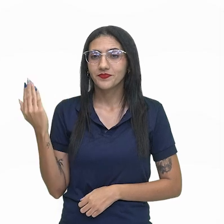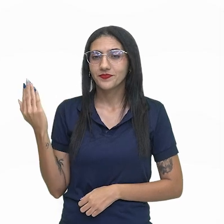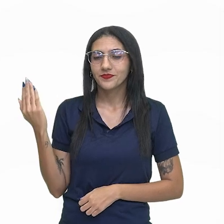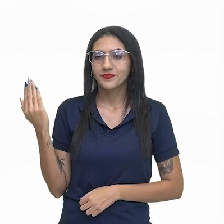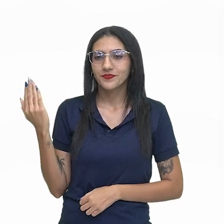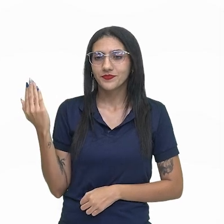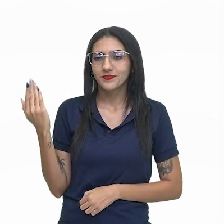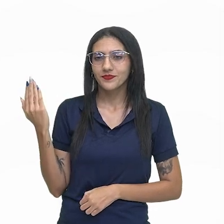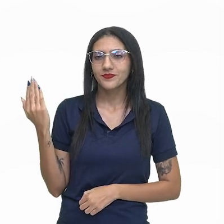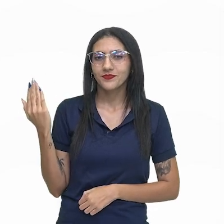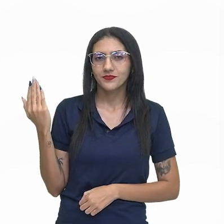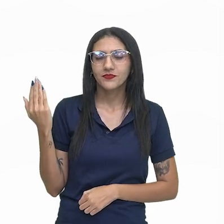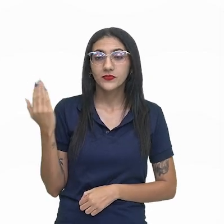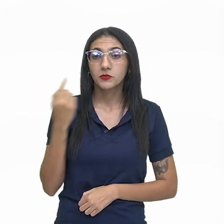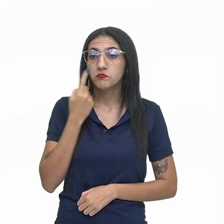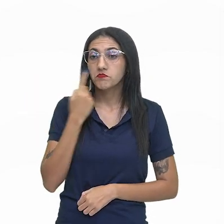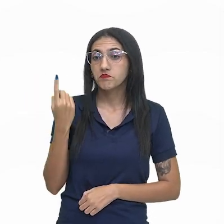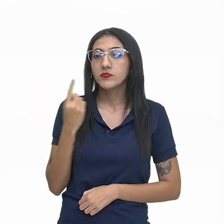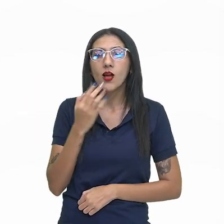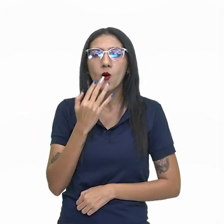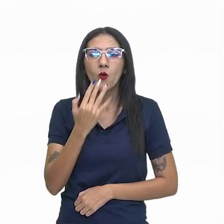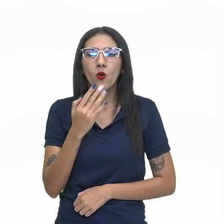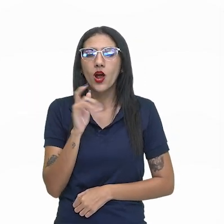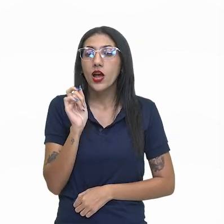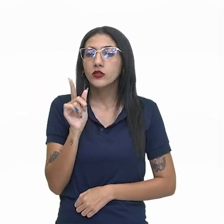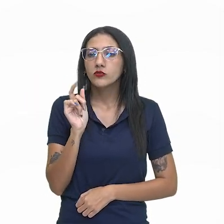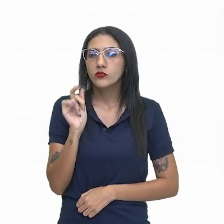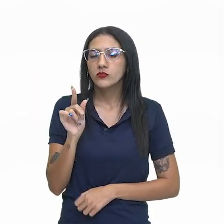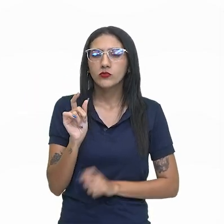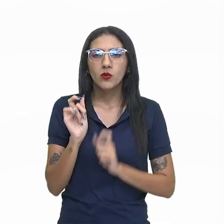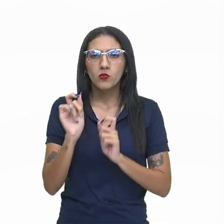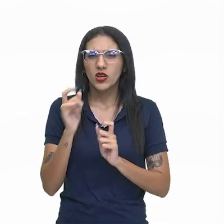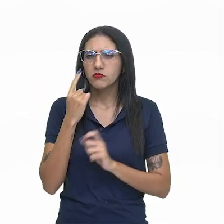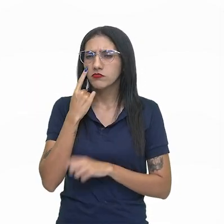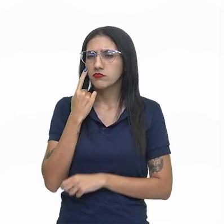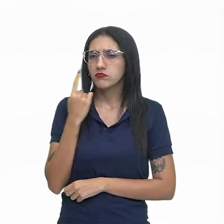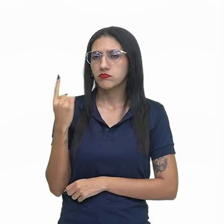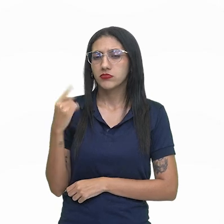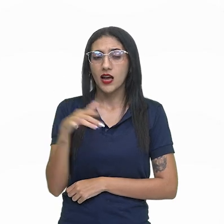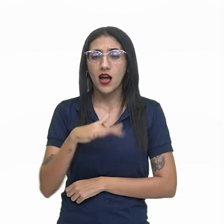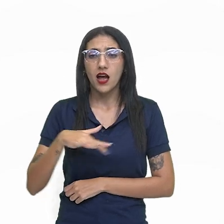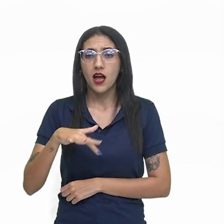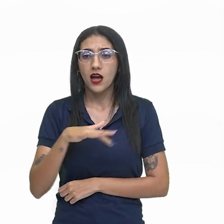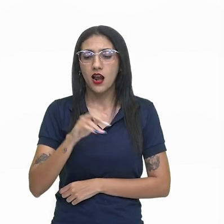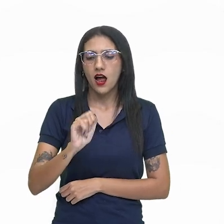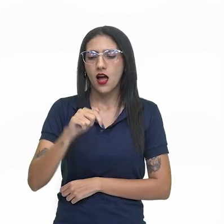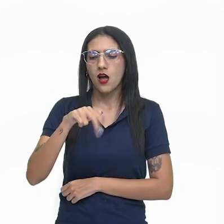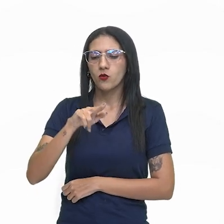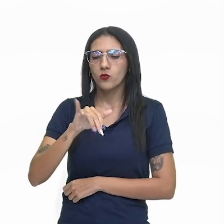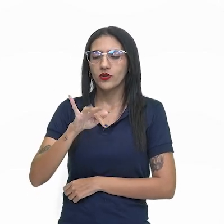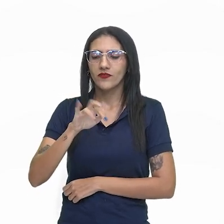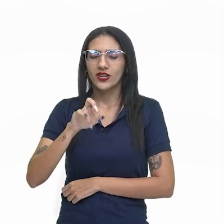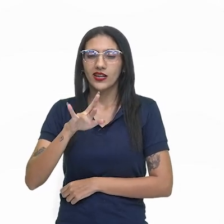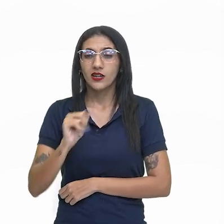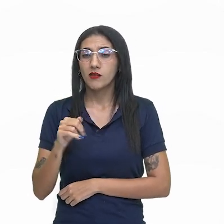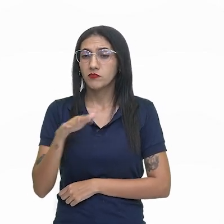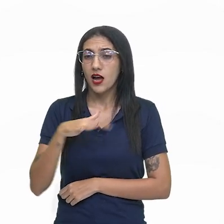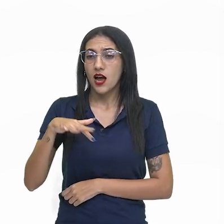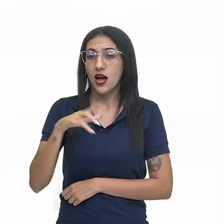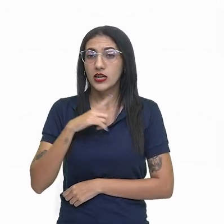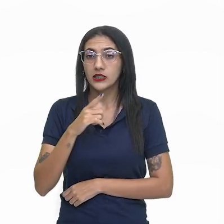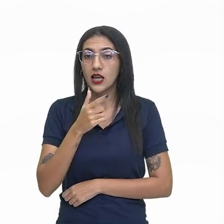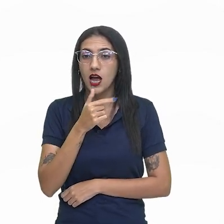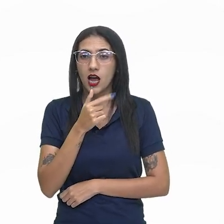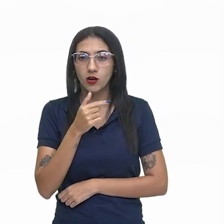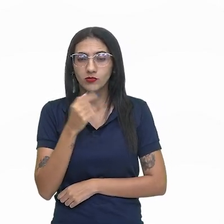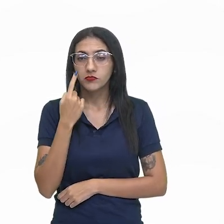mostra, dedicado em azul, as áreas em azul que estão mostrando os grandes aquíferos do Brasil. Né? Tanto o Alter